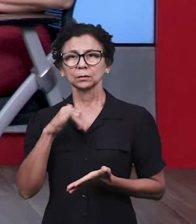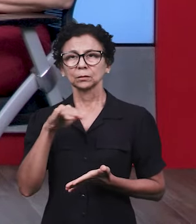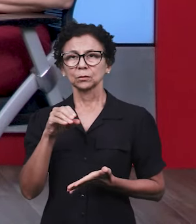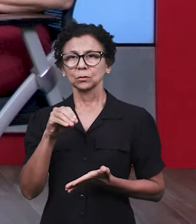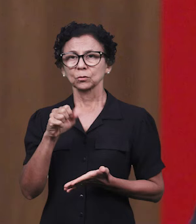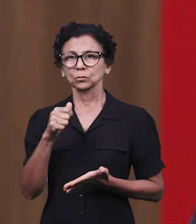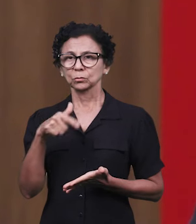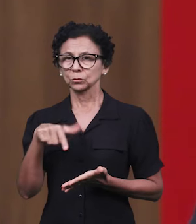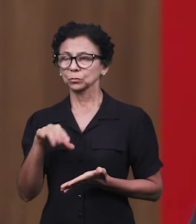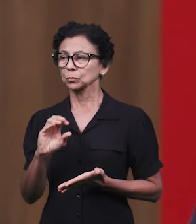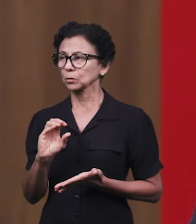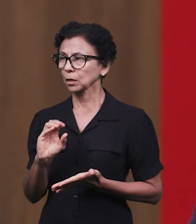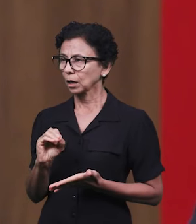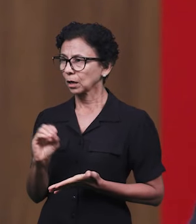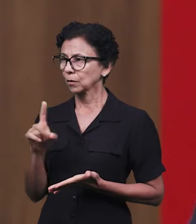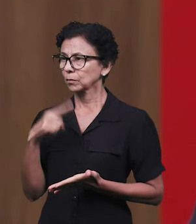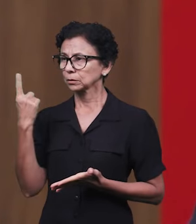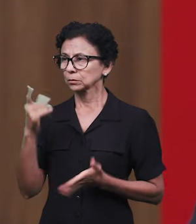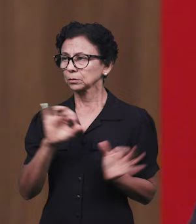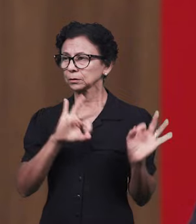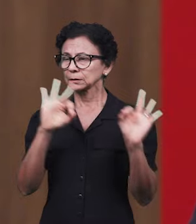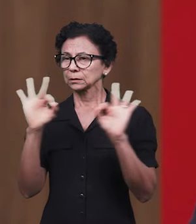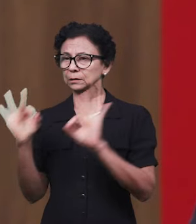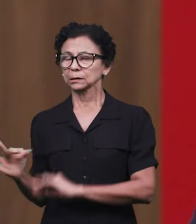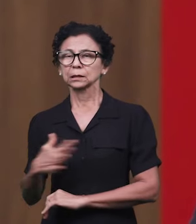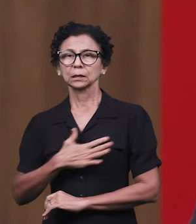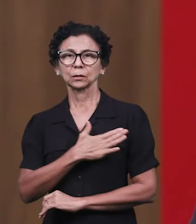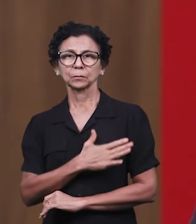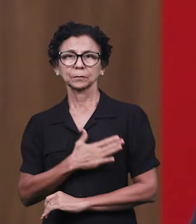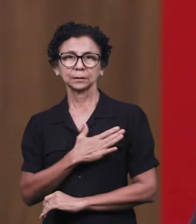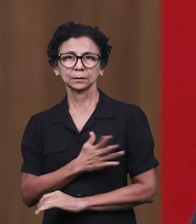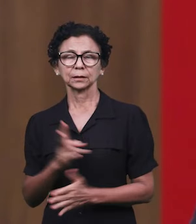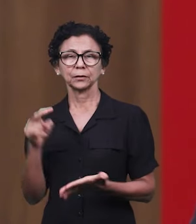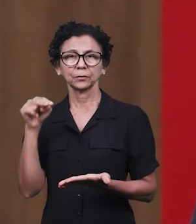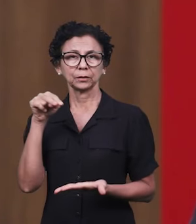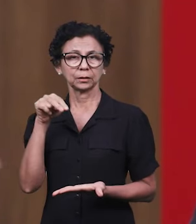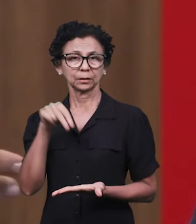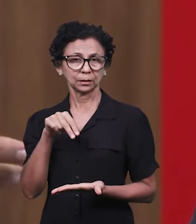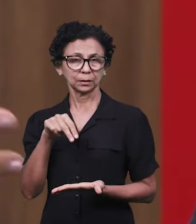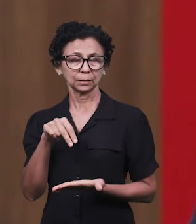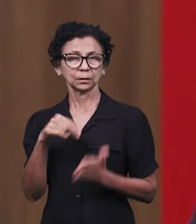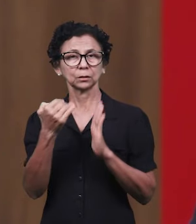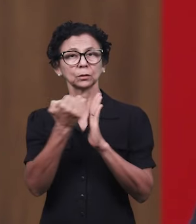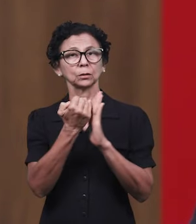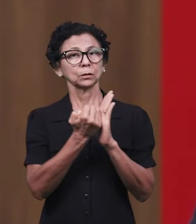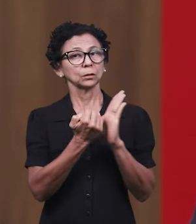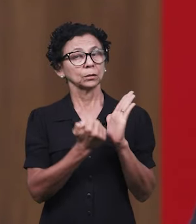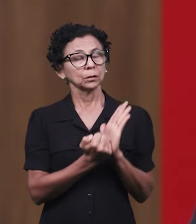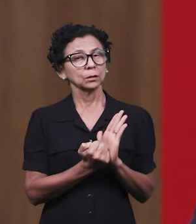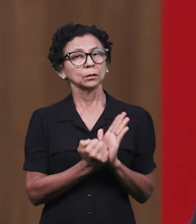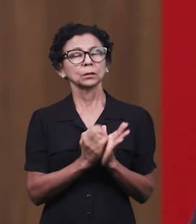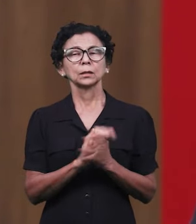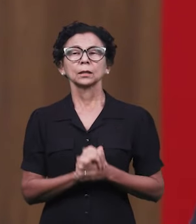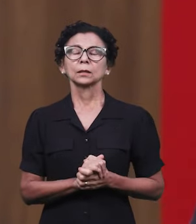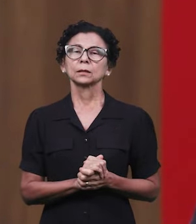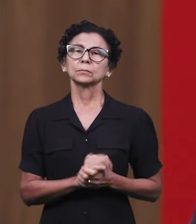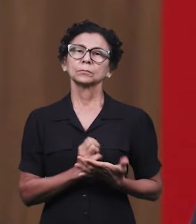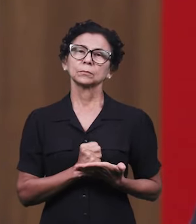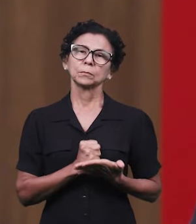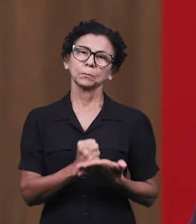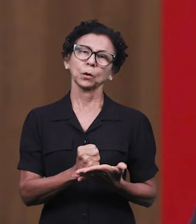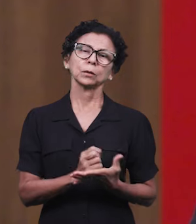que hoje estão nos assistindo. É um prazer estar no programa e trazer essa contribuição sobre os jovens,